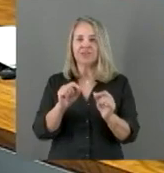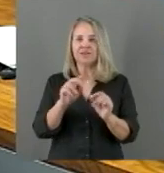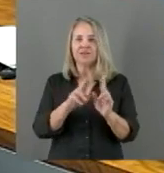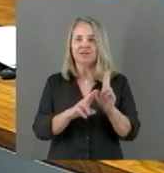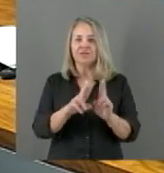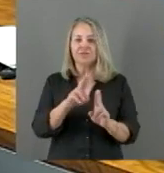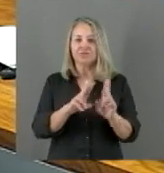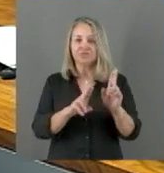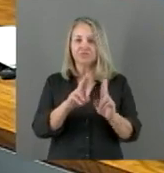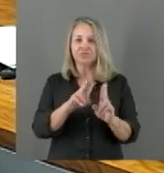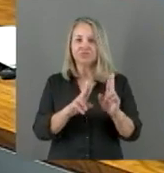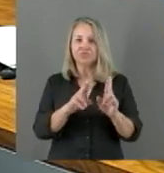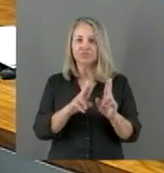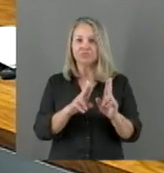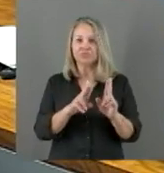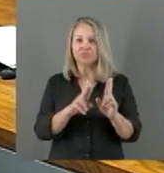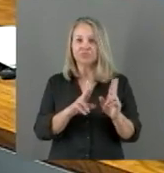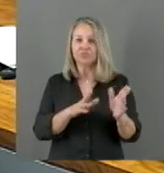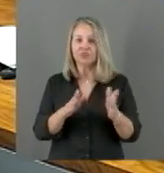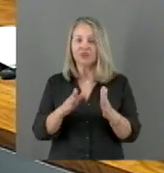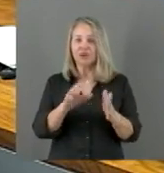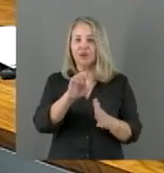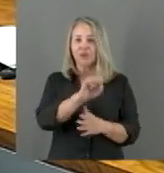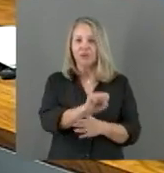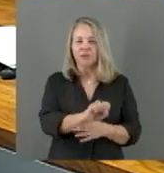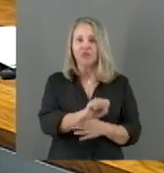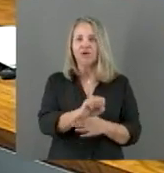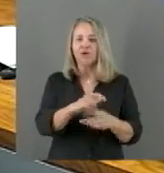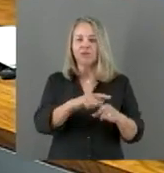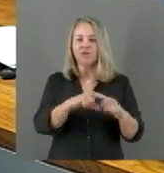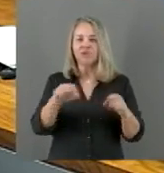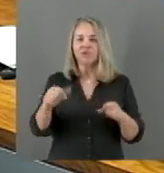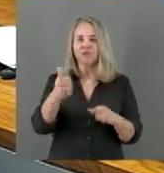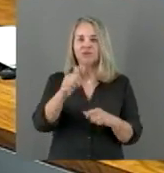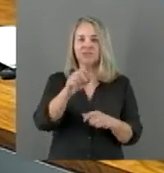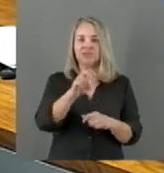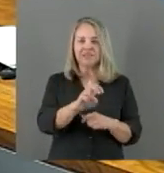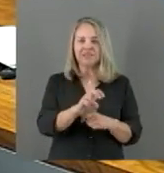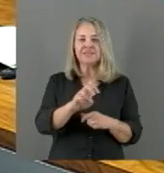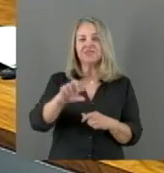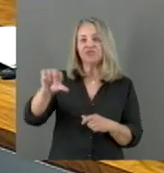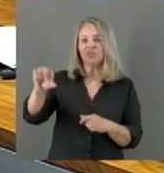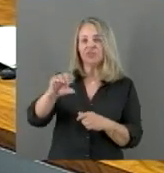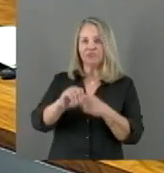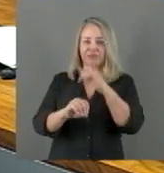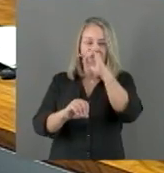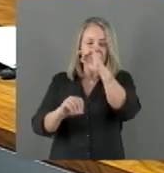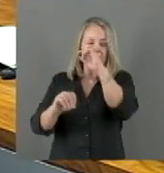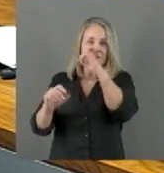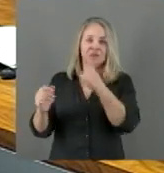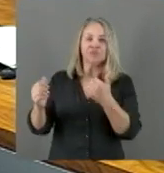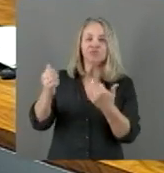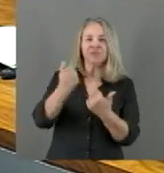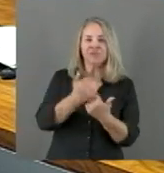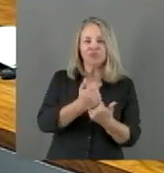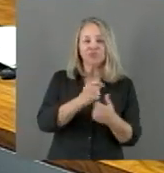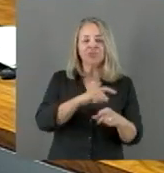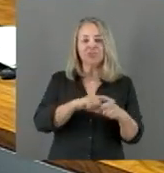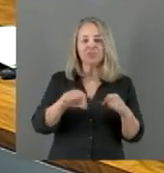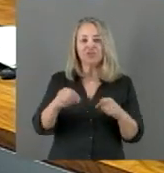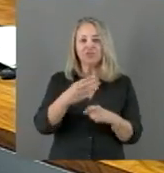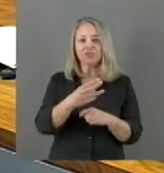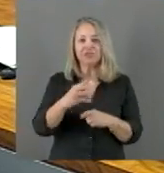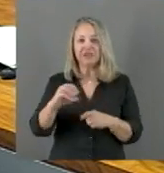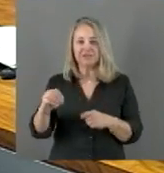utilizada no parágrafo 8º, que busca em seguir o artigo 15 da Lei 836, de 90, no lugar do artigo 30, deve constar o